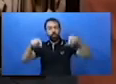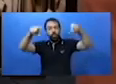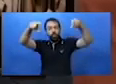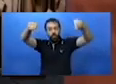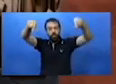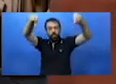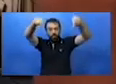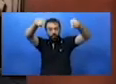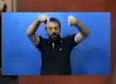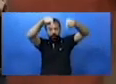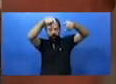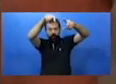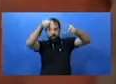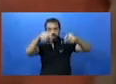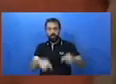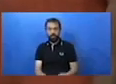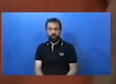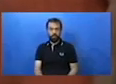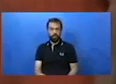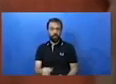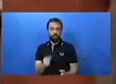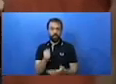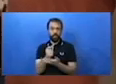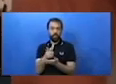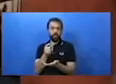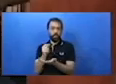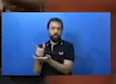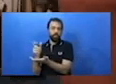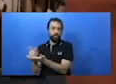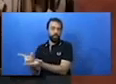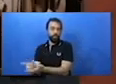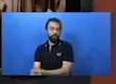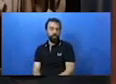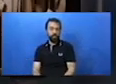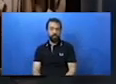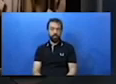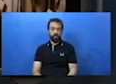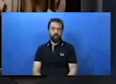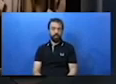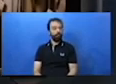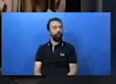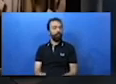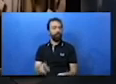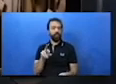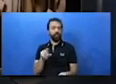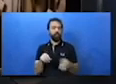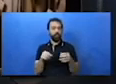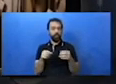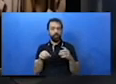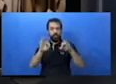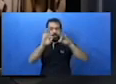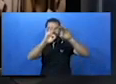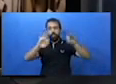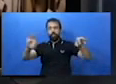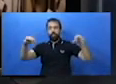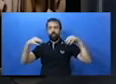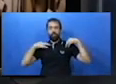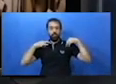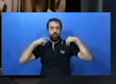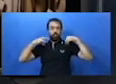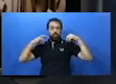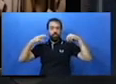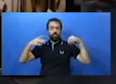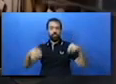em cordões ou barbantes para vendê-los. Então, professora, ficava parecendo um varal assim, exatamente desse jeito aqui,